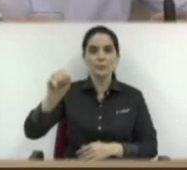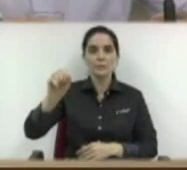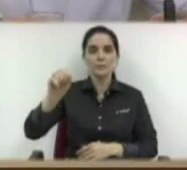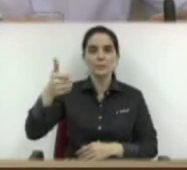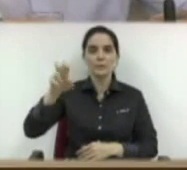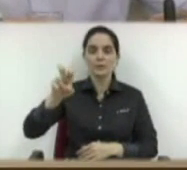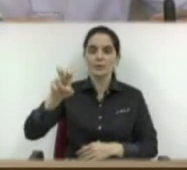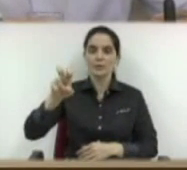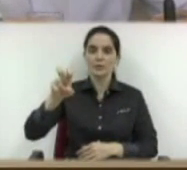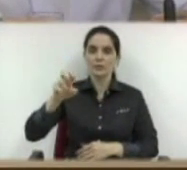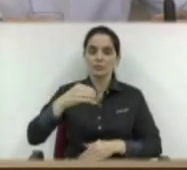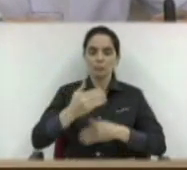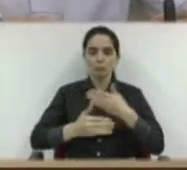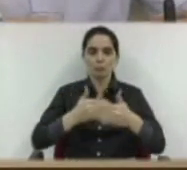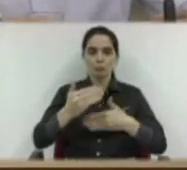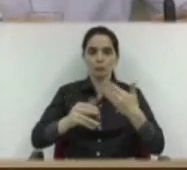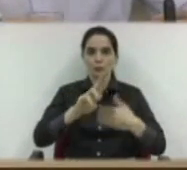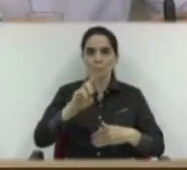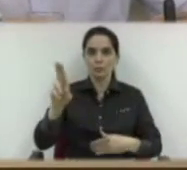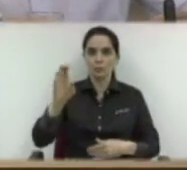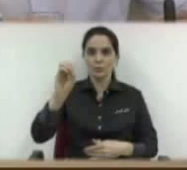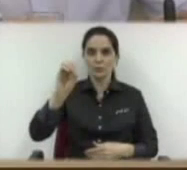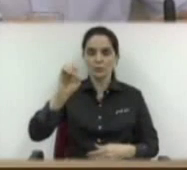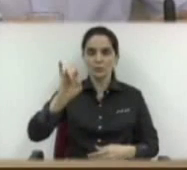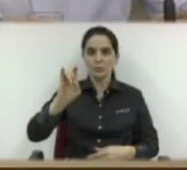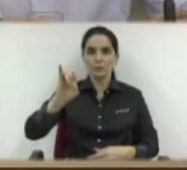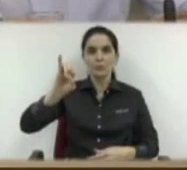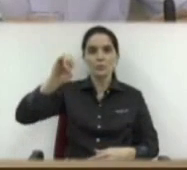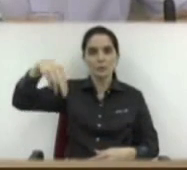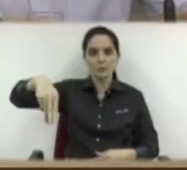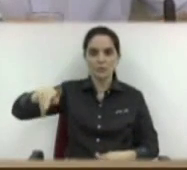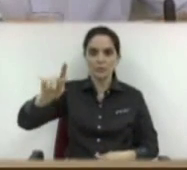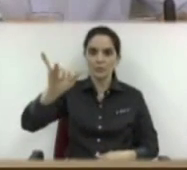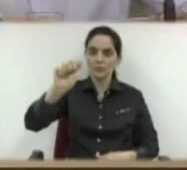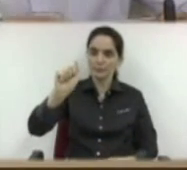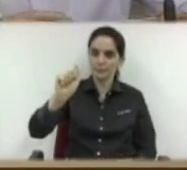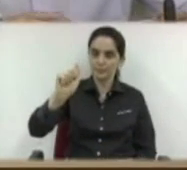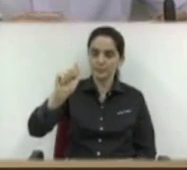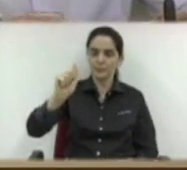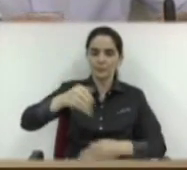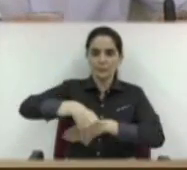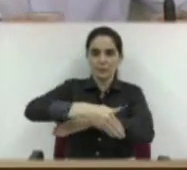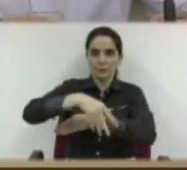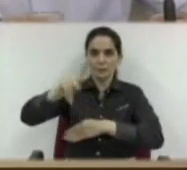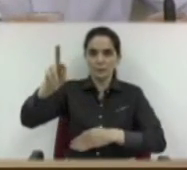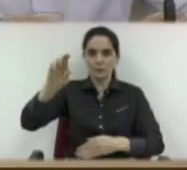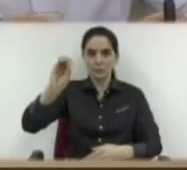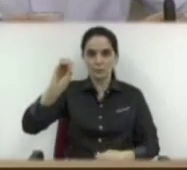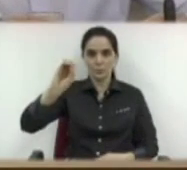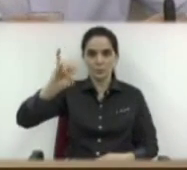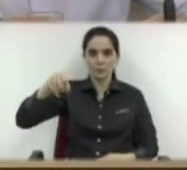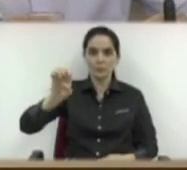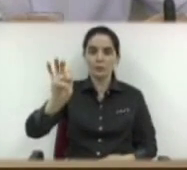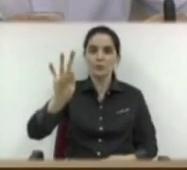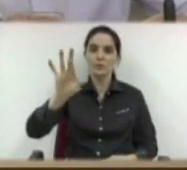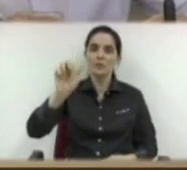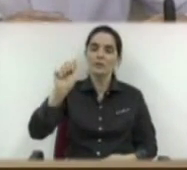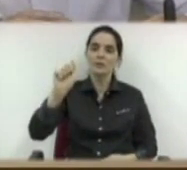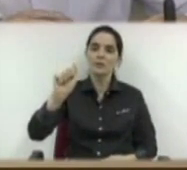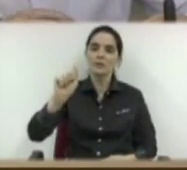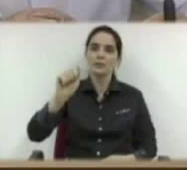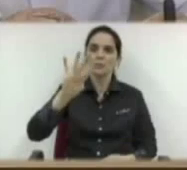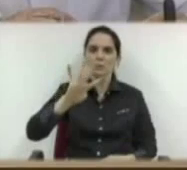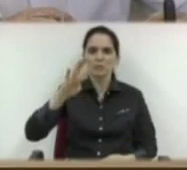252/2015. Perpetua o nome da senhora Olímpia Cavíquia Penedo, a rua projetada 42 do